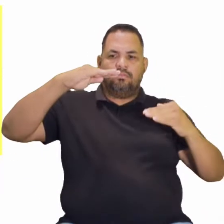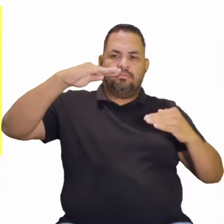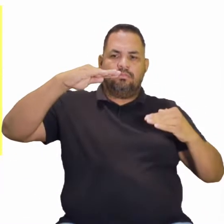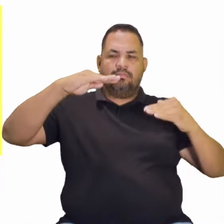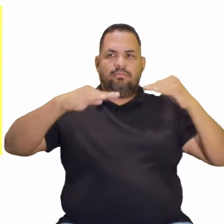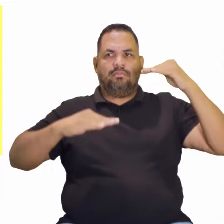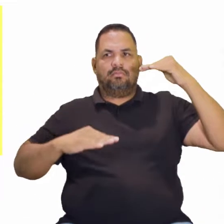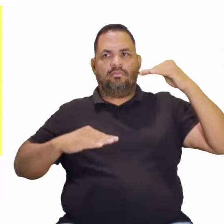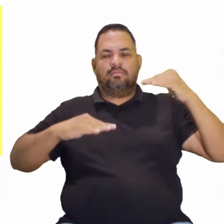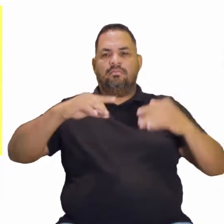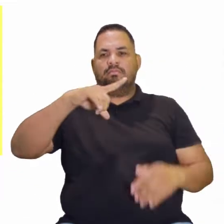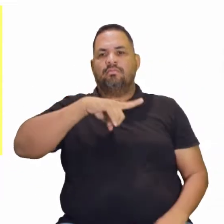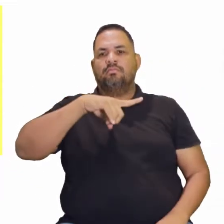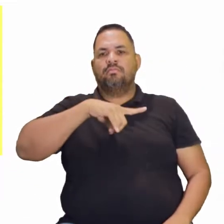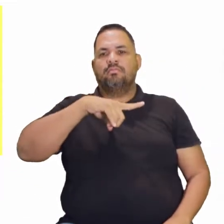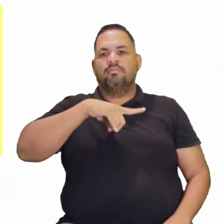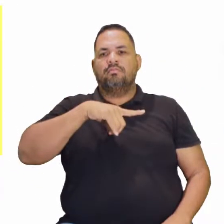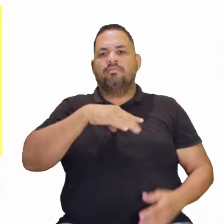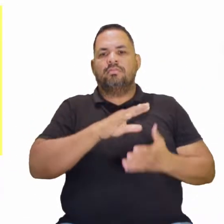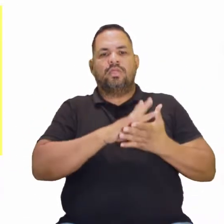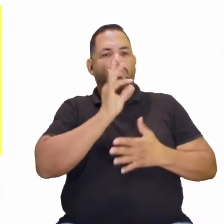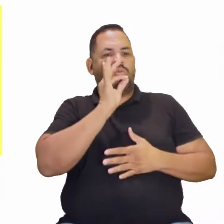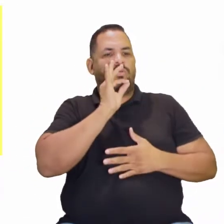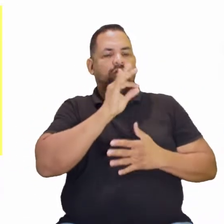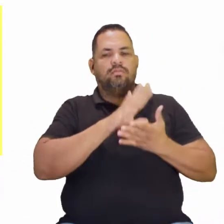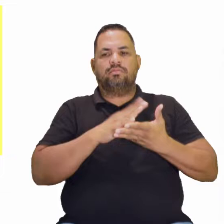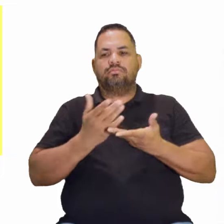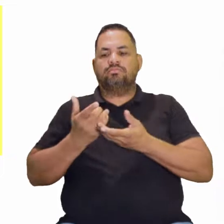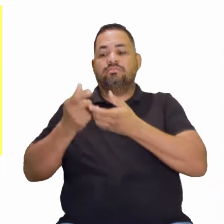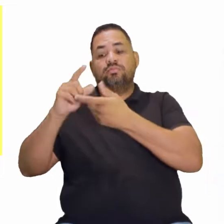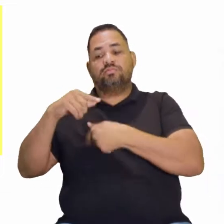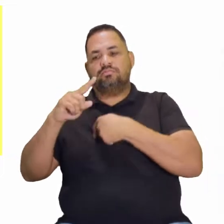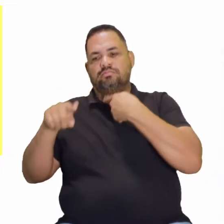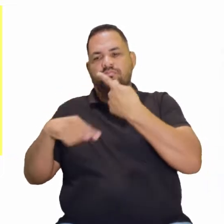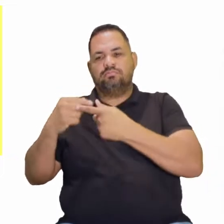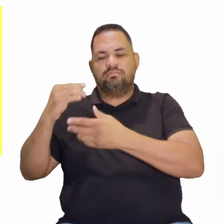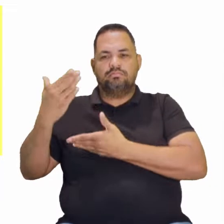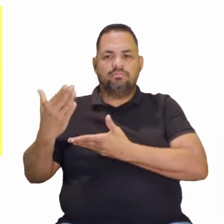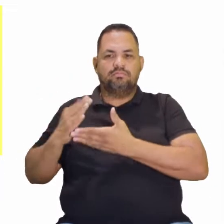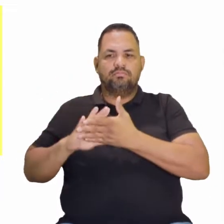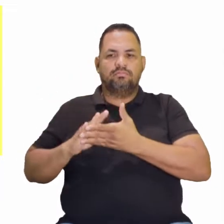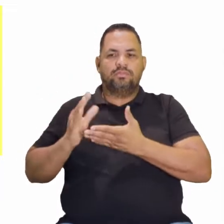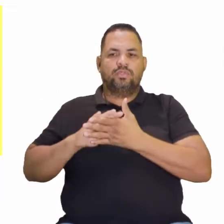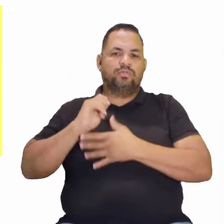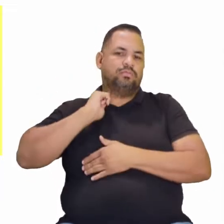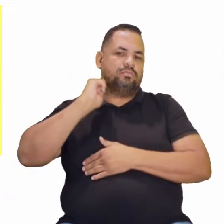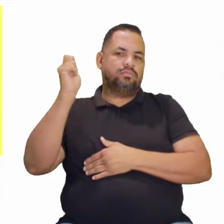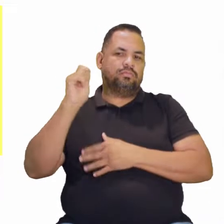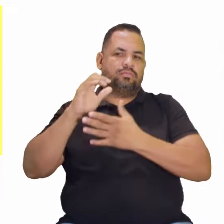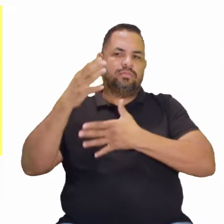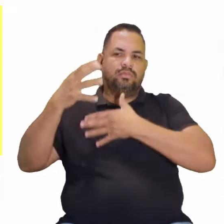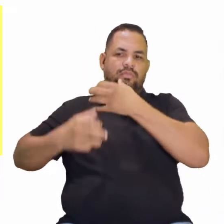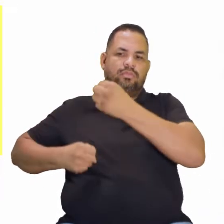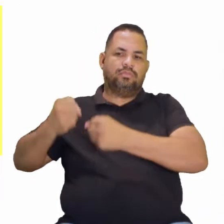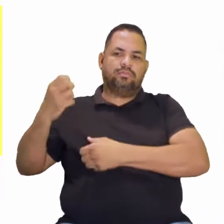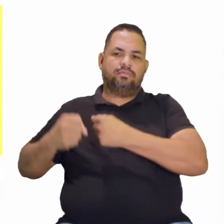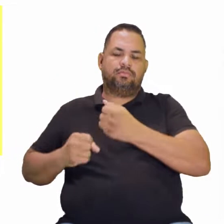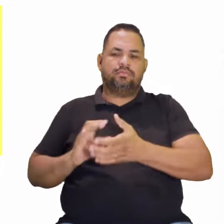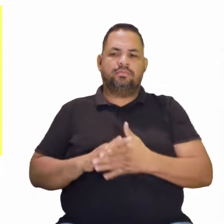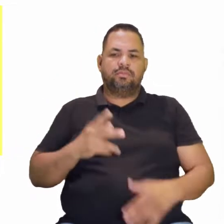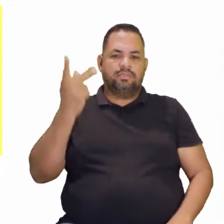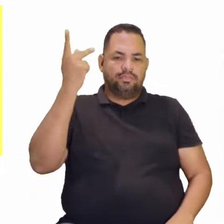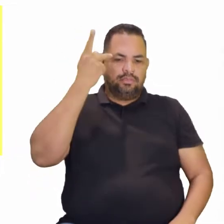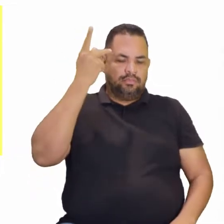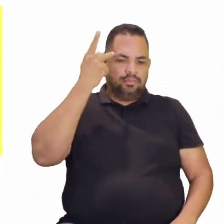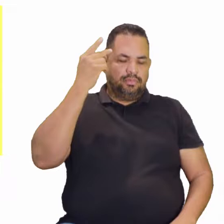tem os cafeeiros, do outro lado tem o pessoal das Minas Gerais, do leite, né? Era São Paulo